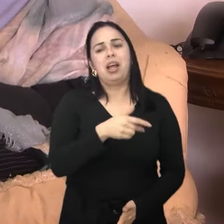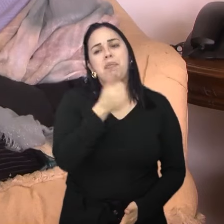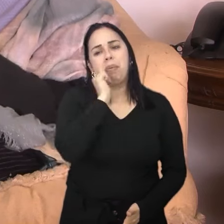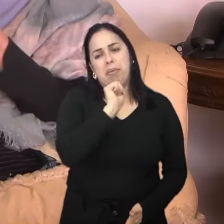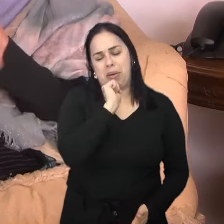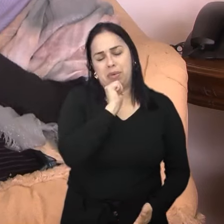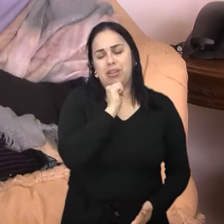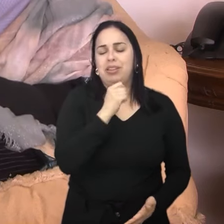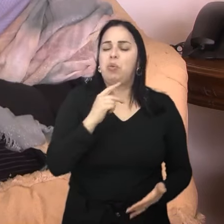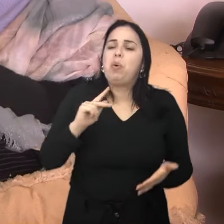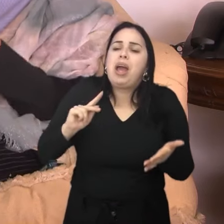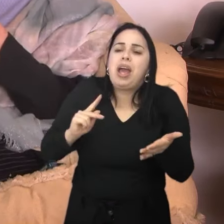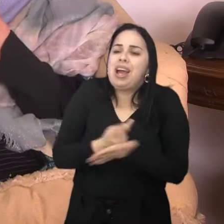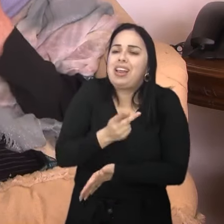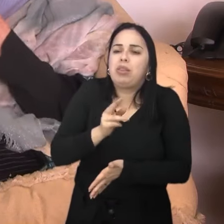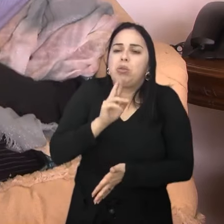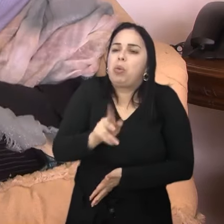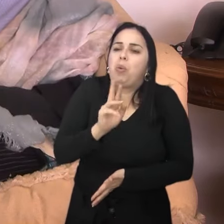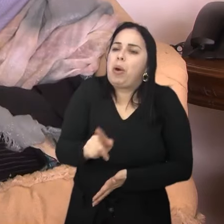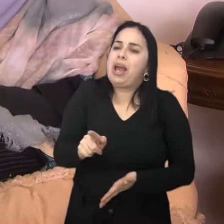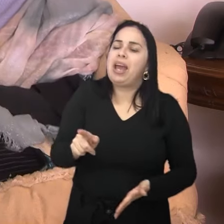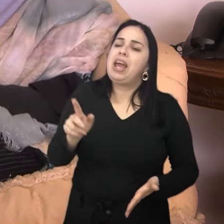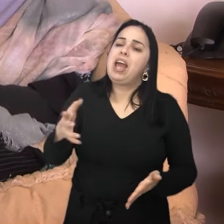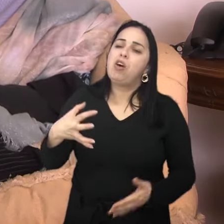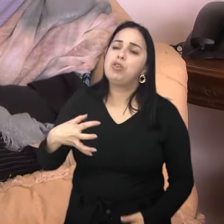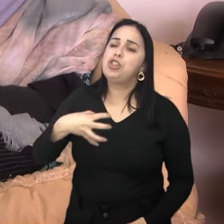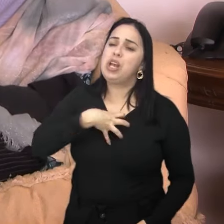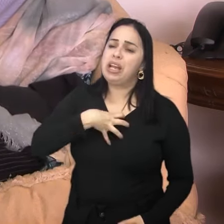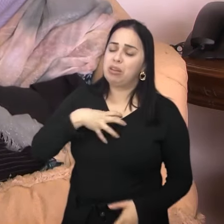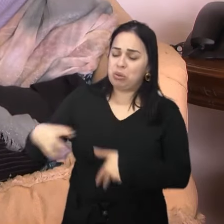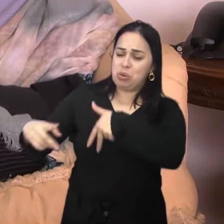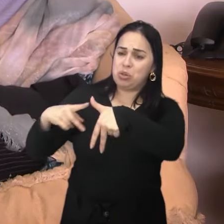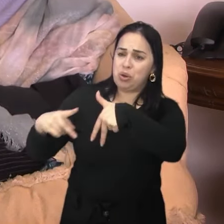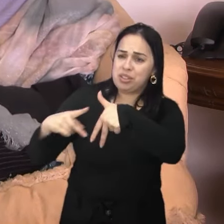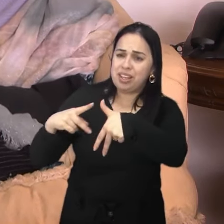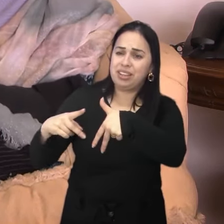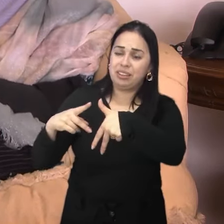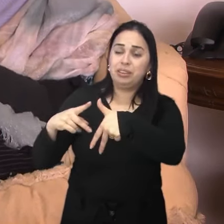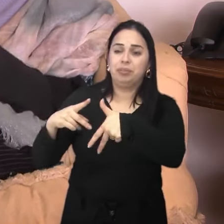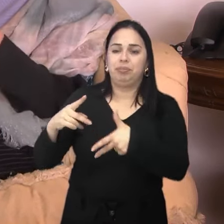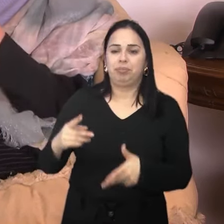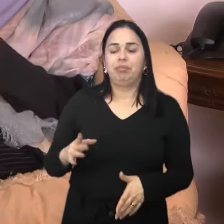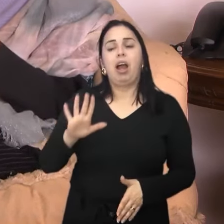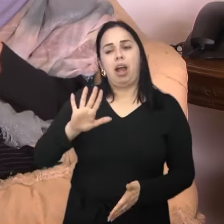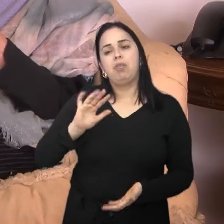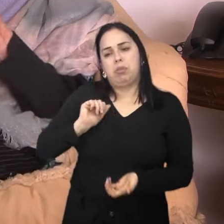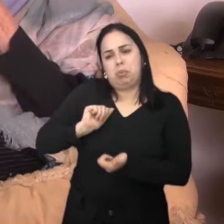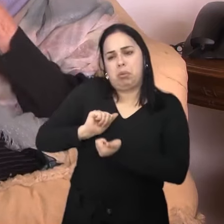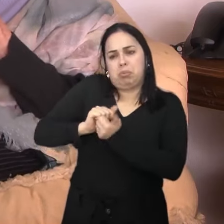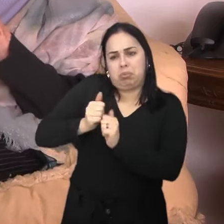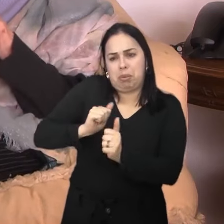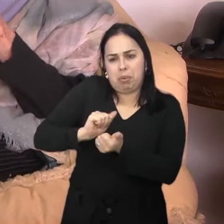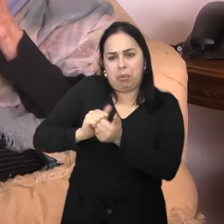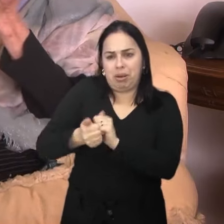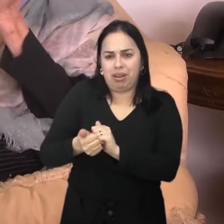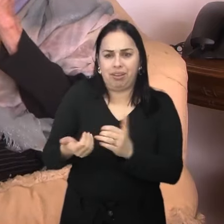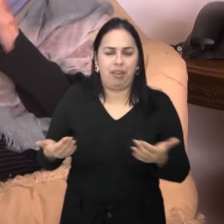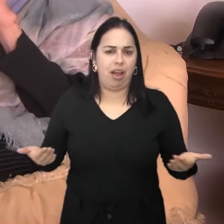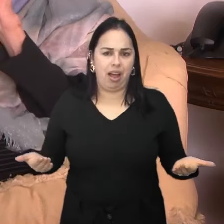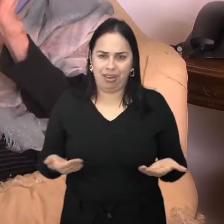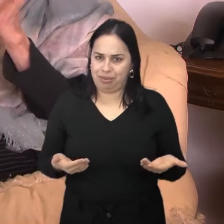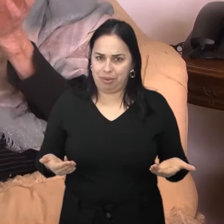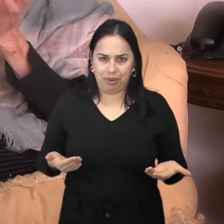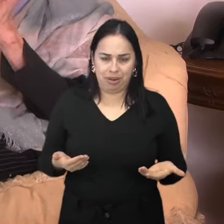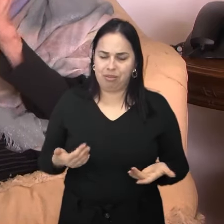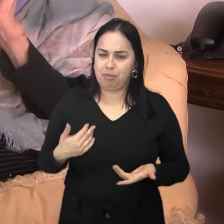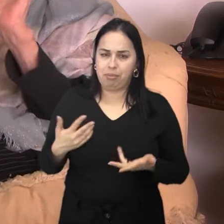mamãe, minha filha, não é errado, é a pronúncia do joseense que é assim. E depois eu fui me adaptando, agora